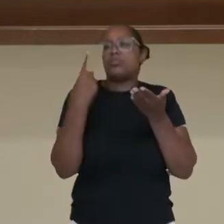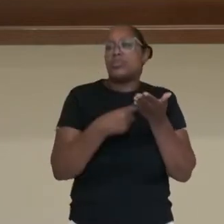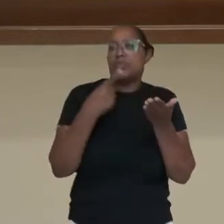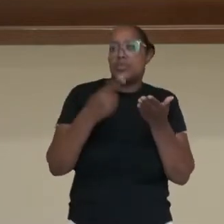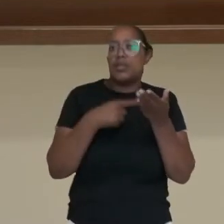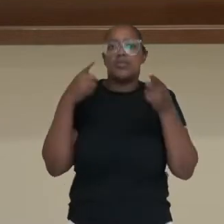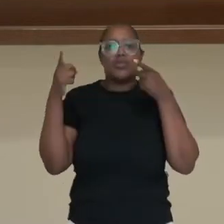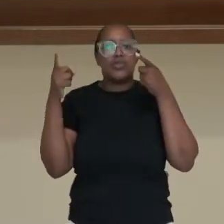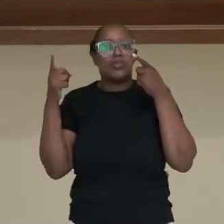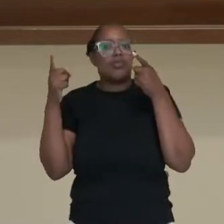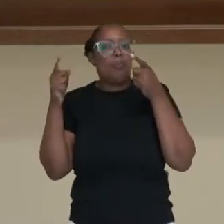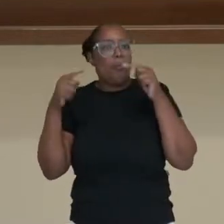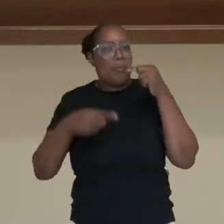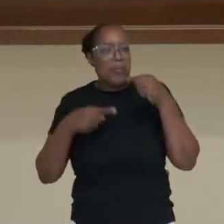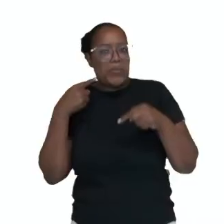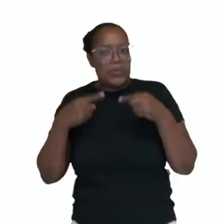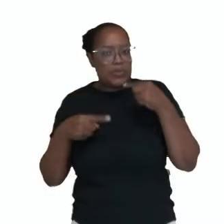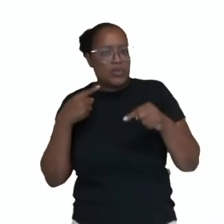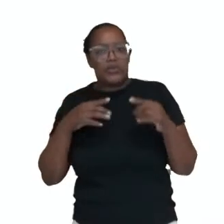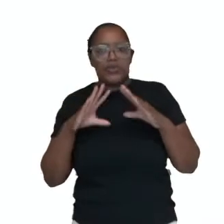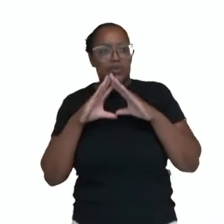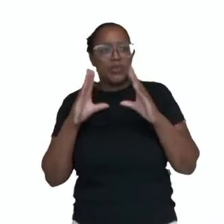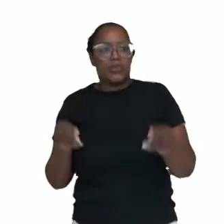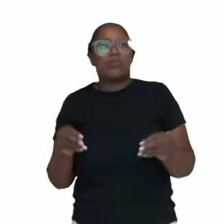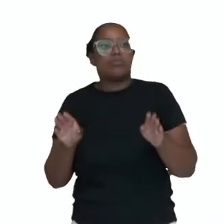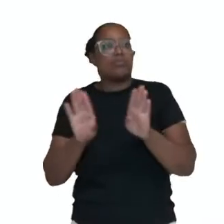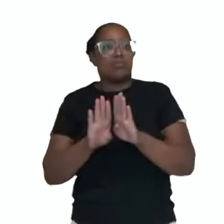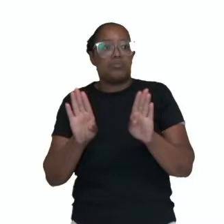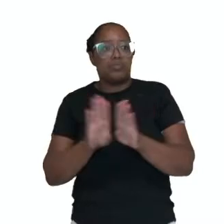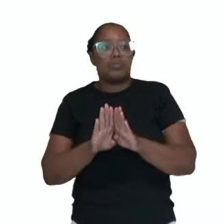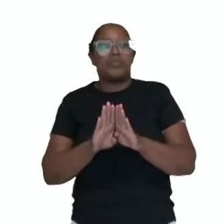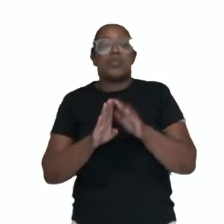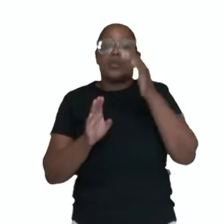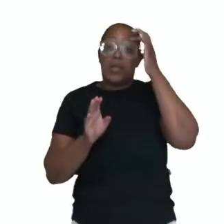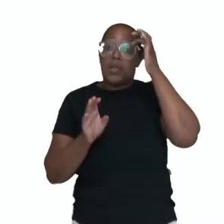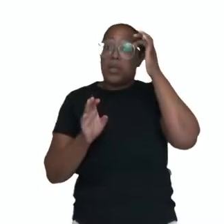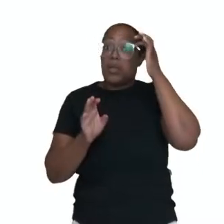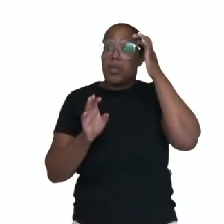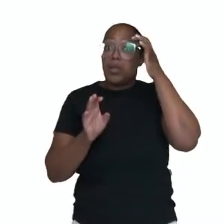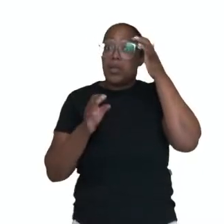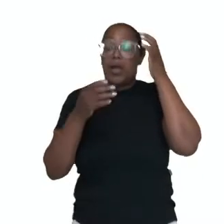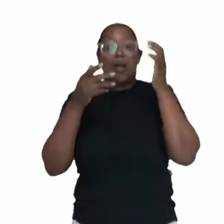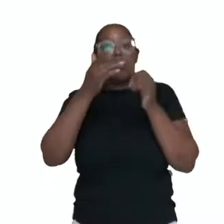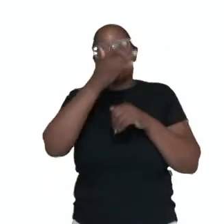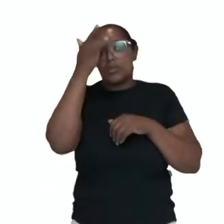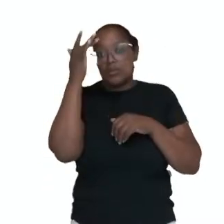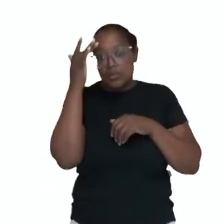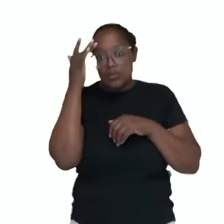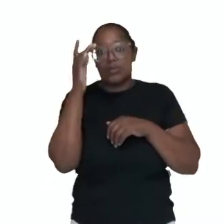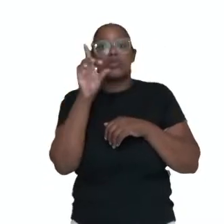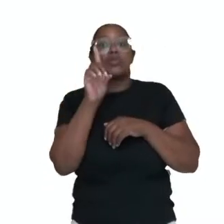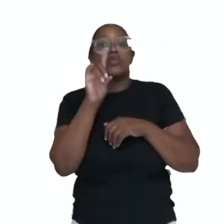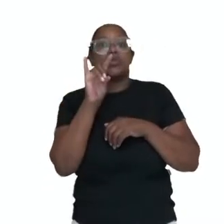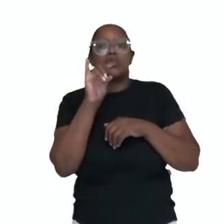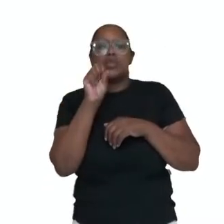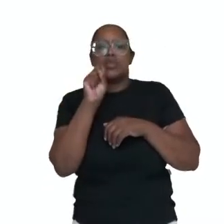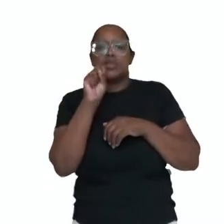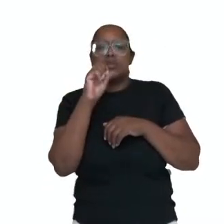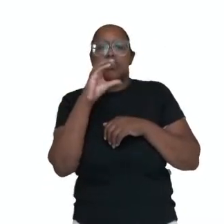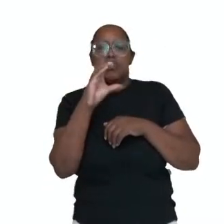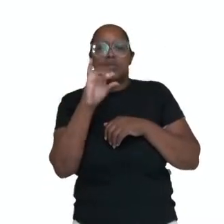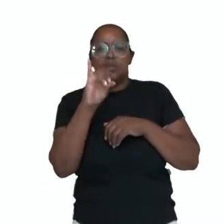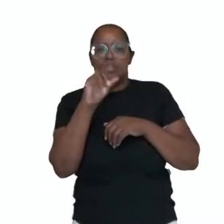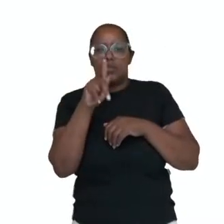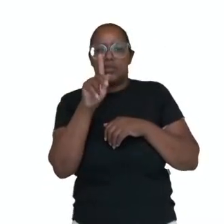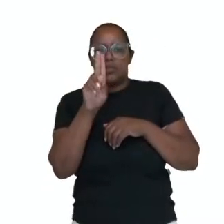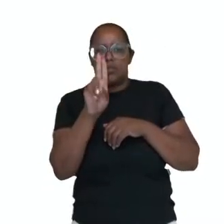muito mais. Os discípulos de Aristóteles ficaram conhecidos como peripatéticos. É a palavra